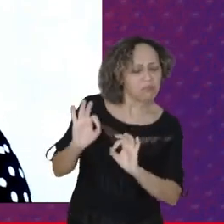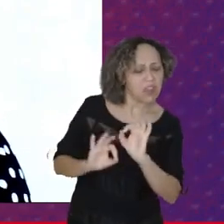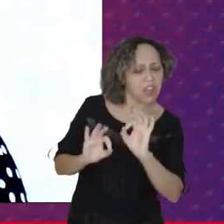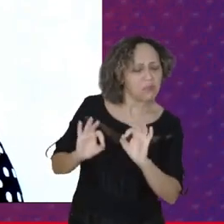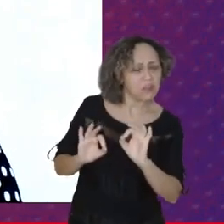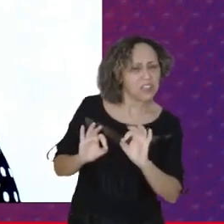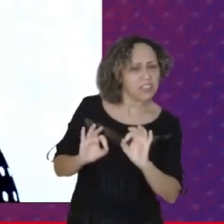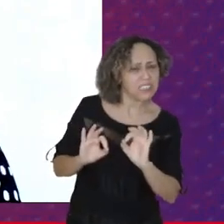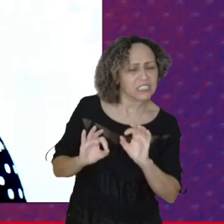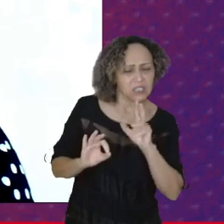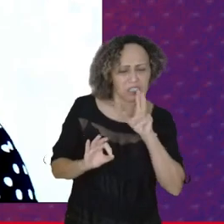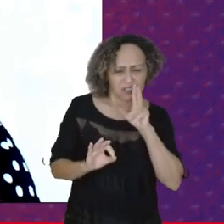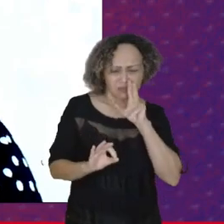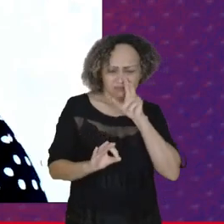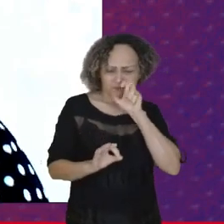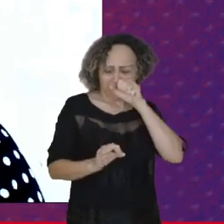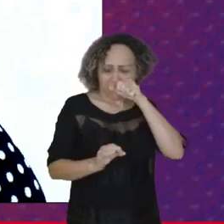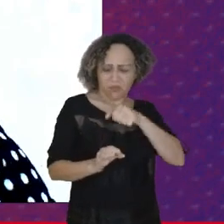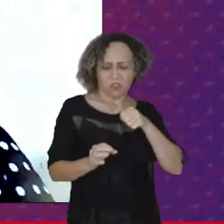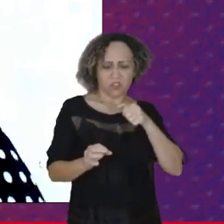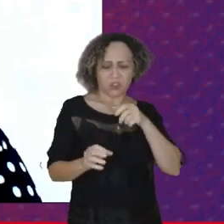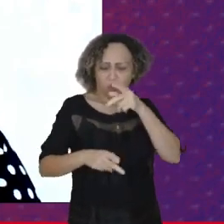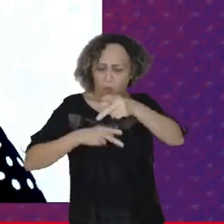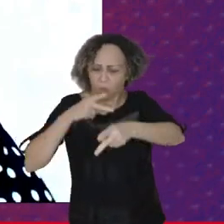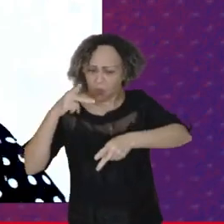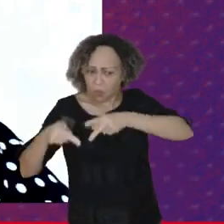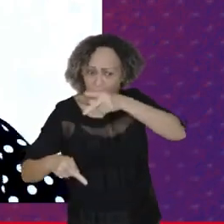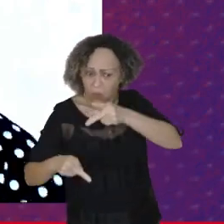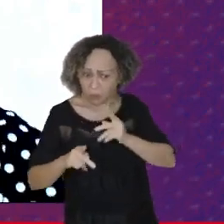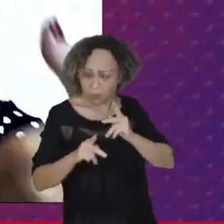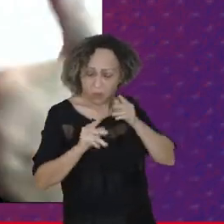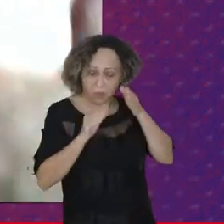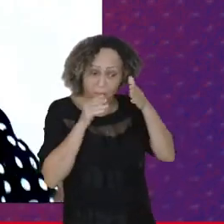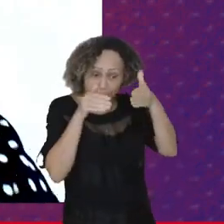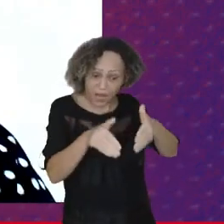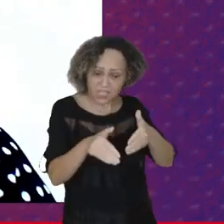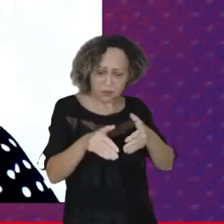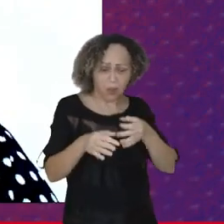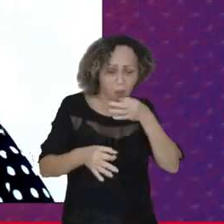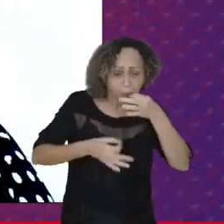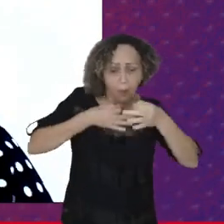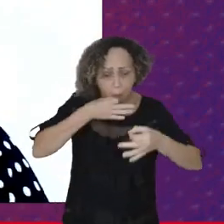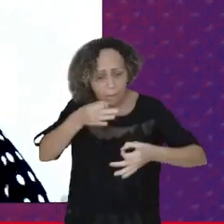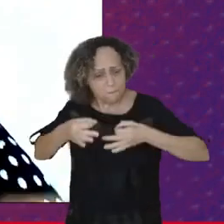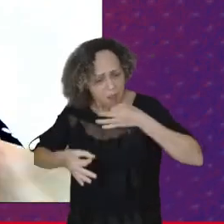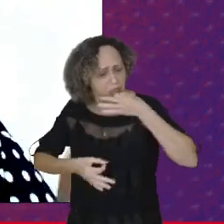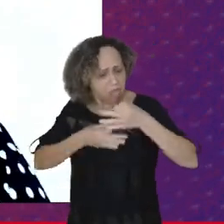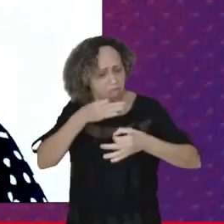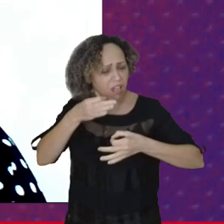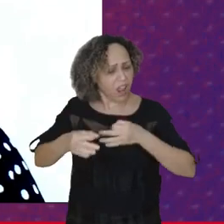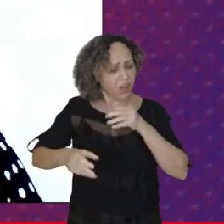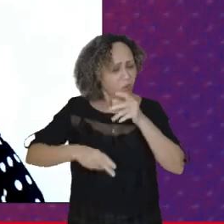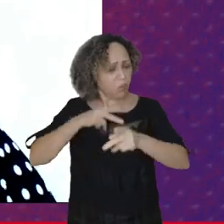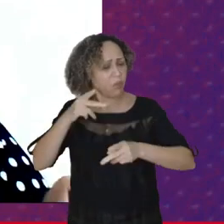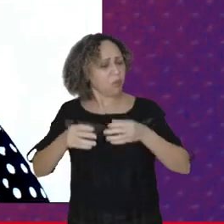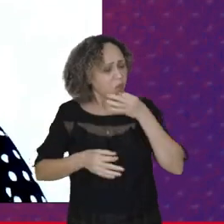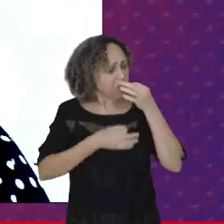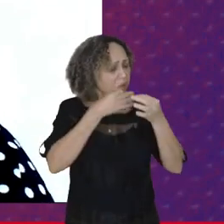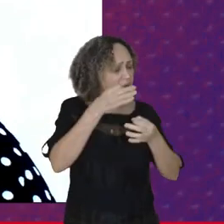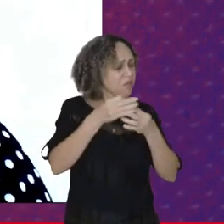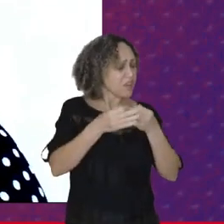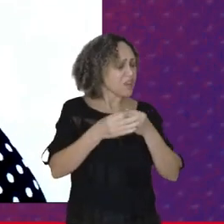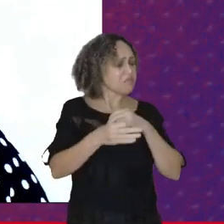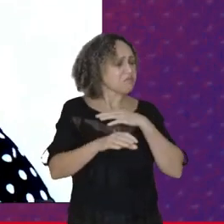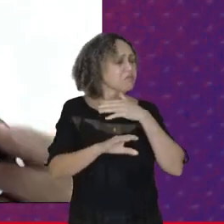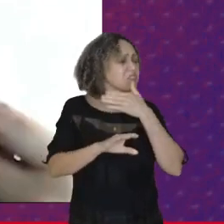uma forte participação social, com a população, a partir do seu lugar de fala, a partir da sua vivência, da